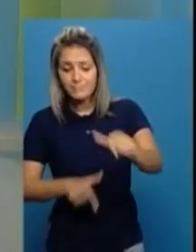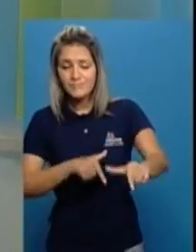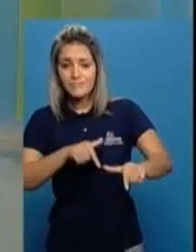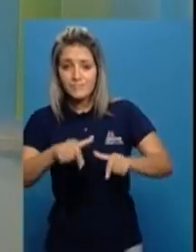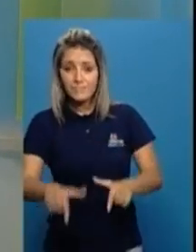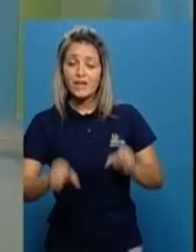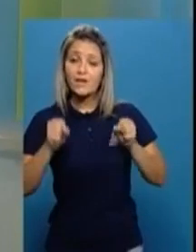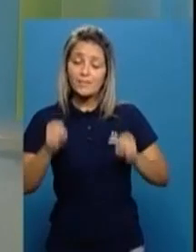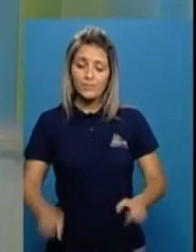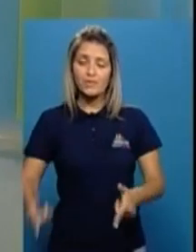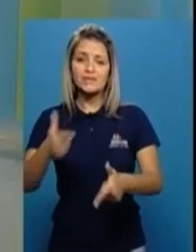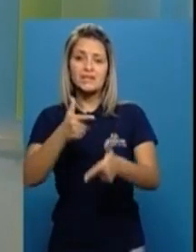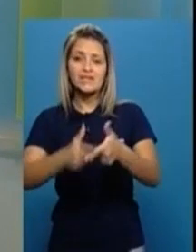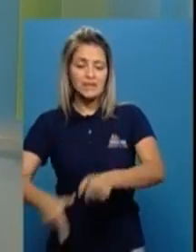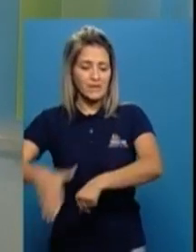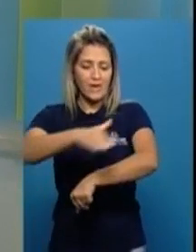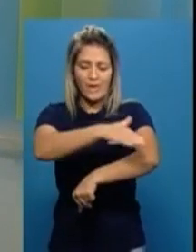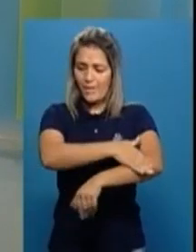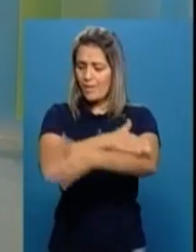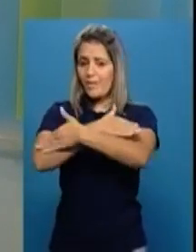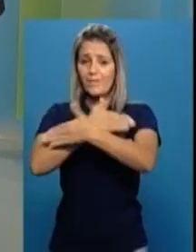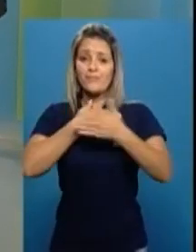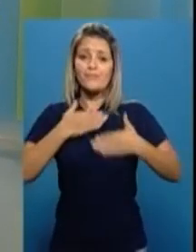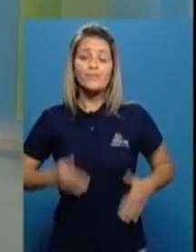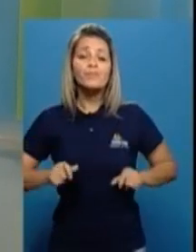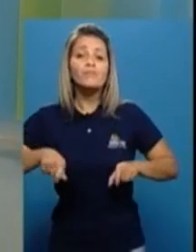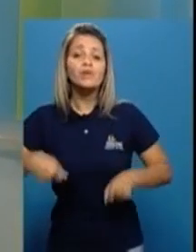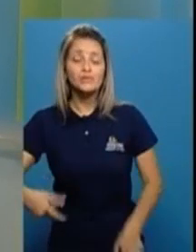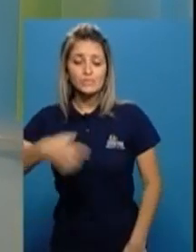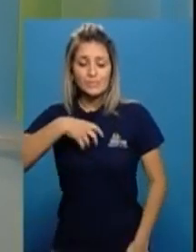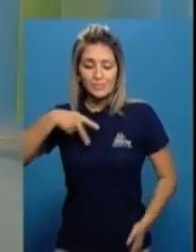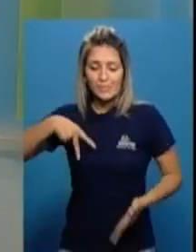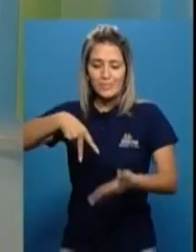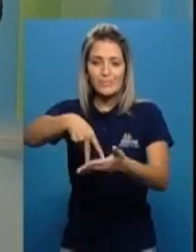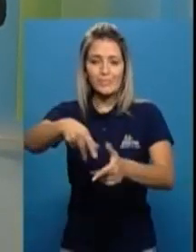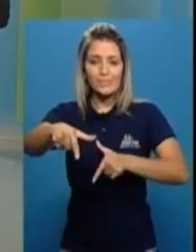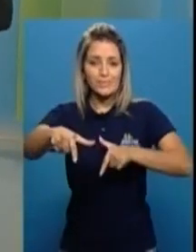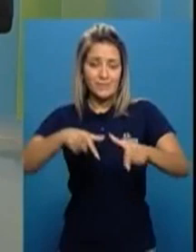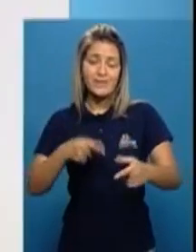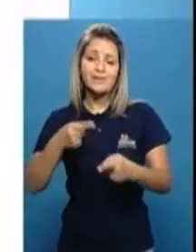problemas de ergonomia e outros derivados de tarefas repetitivas.